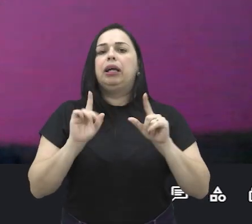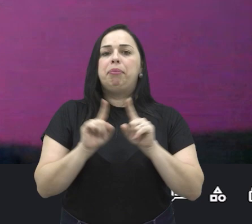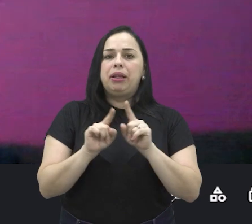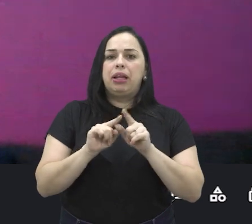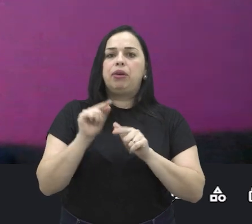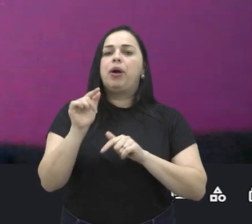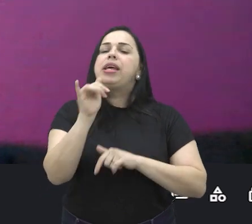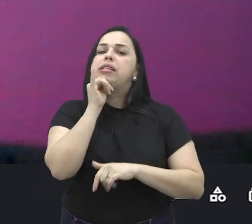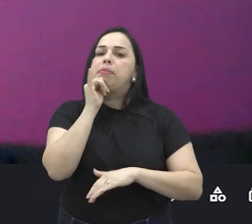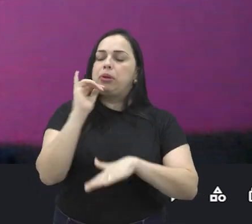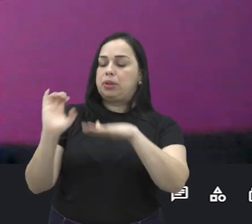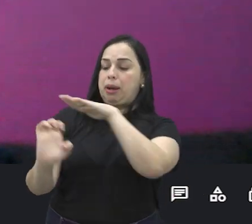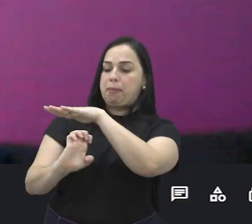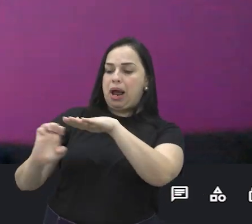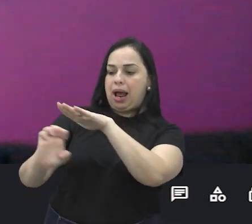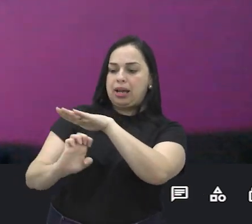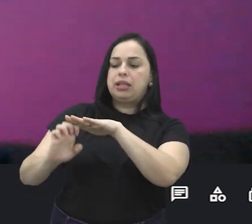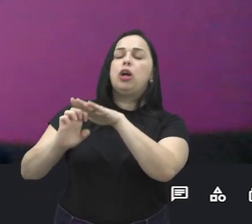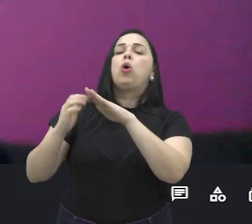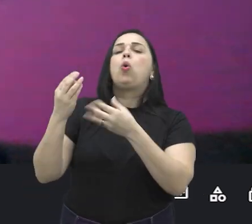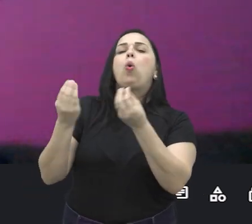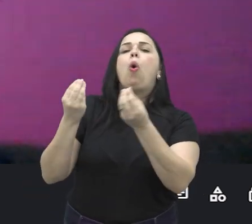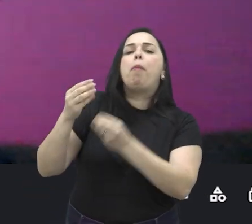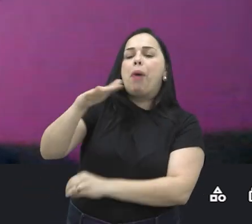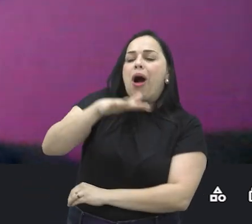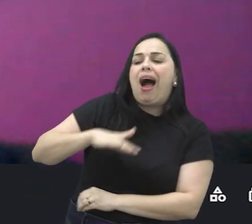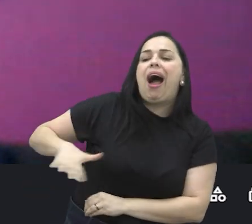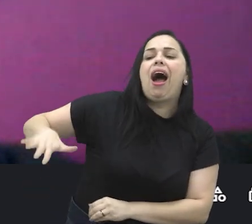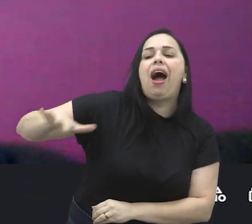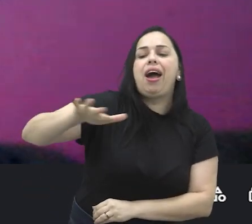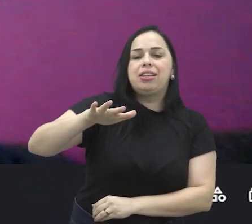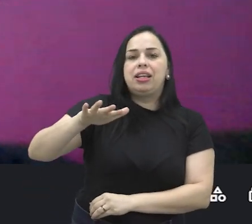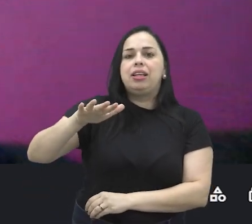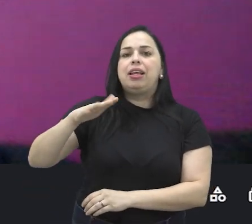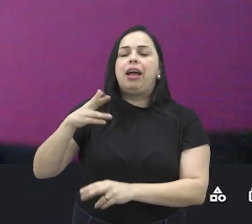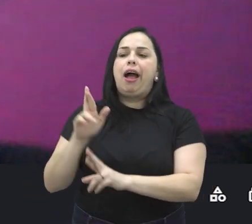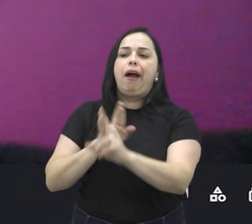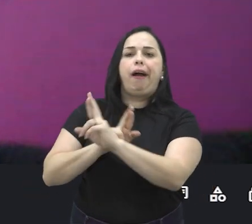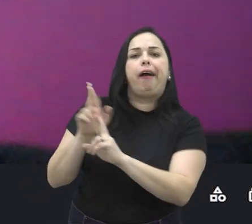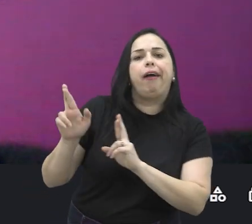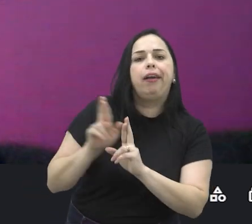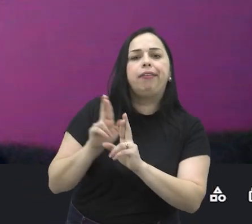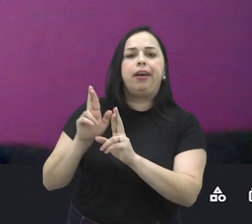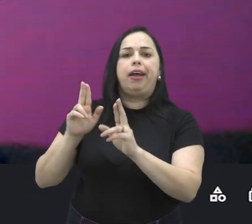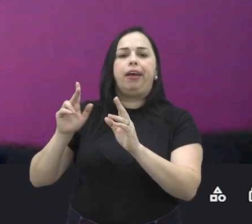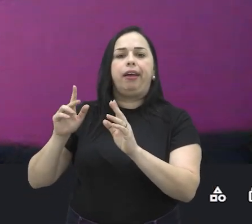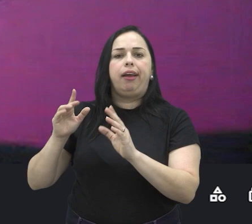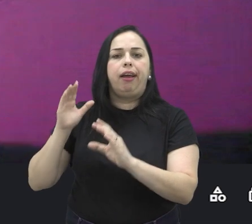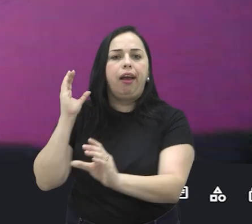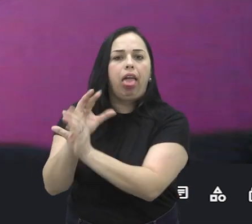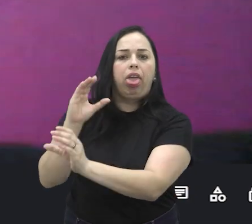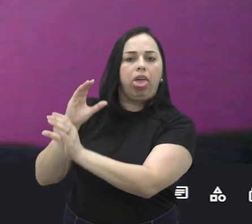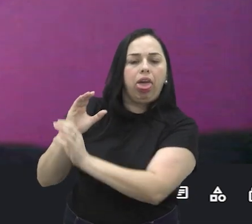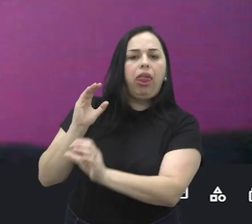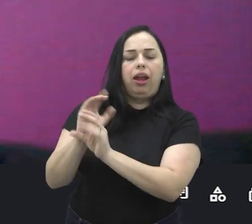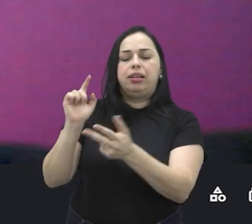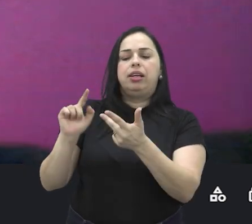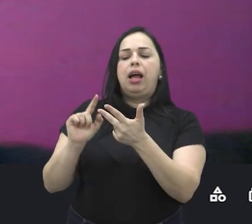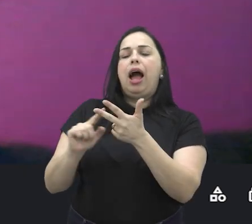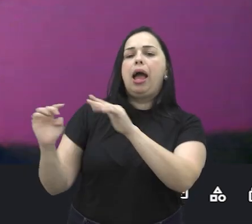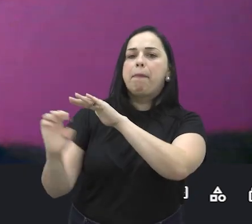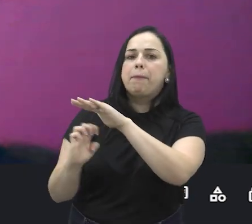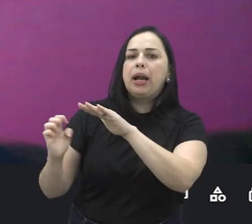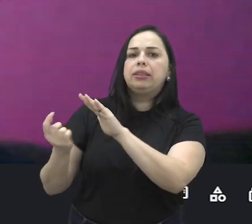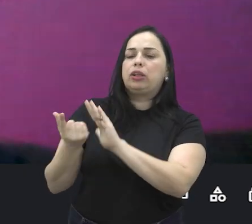numa empresa, então a gente tem que considerar os fatores ambientais. Então, eu tenho dificuldade de relacionamento com o meu chefe, a empresa está passando